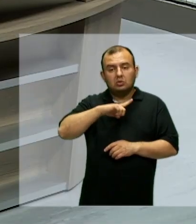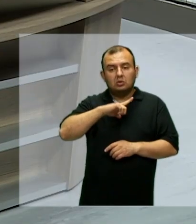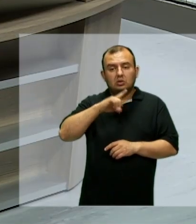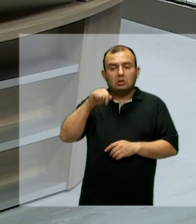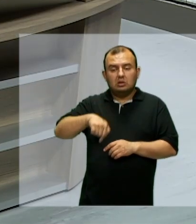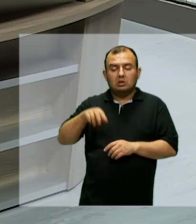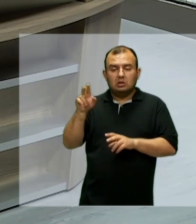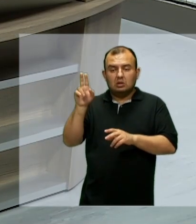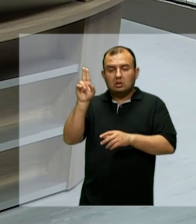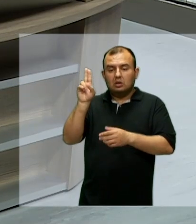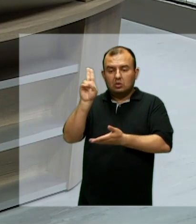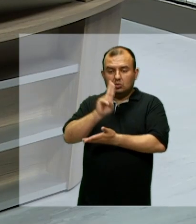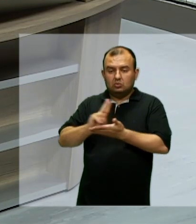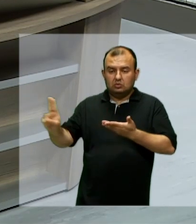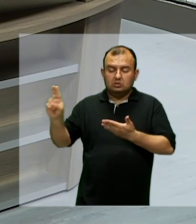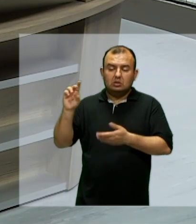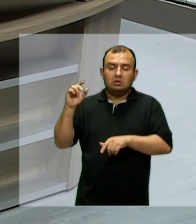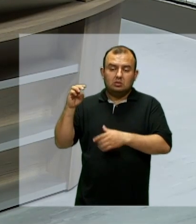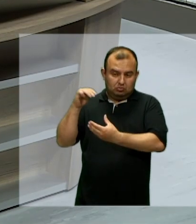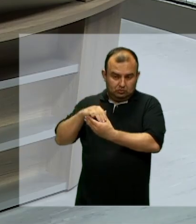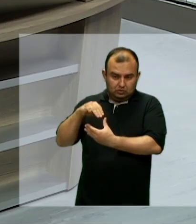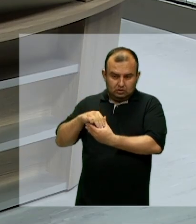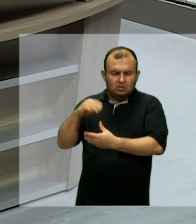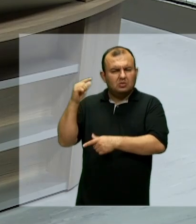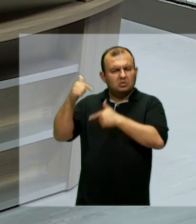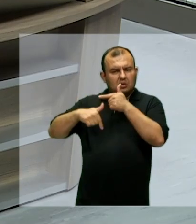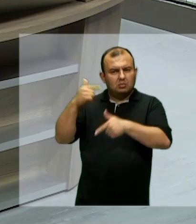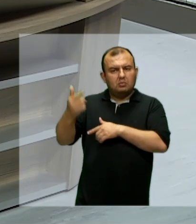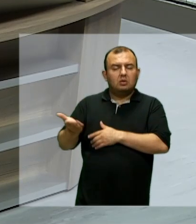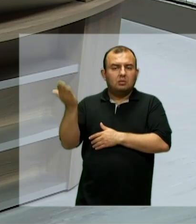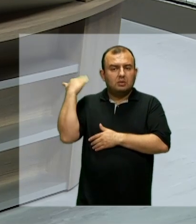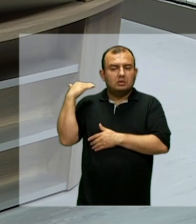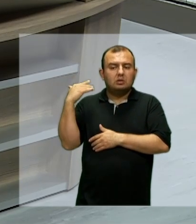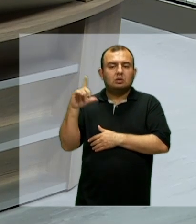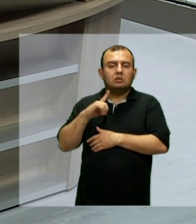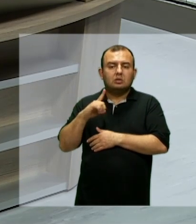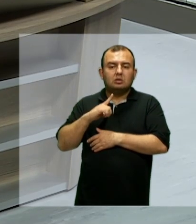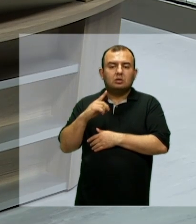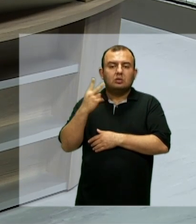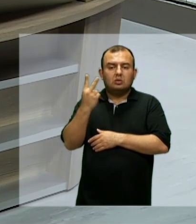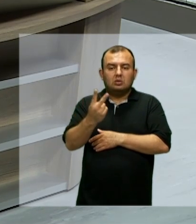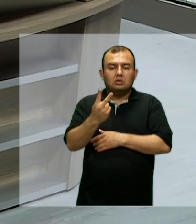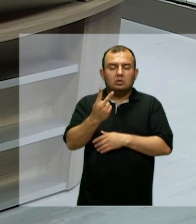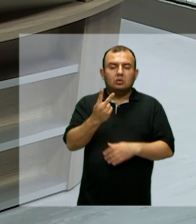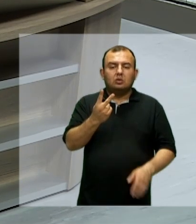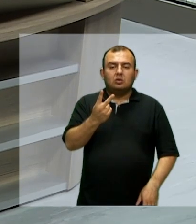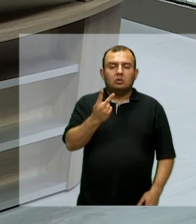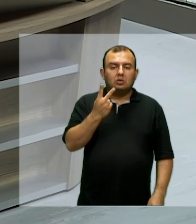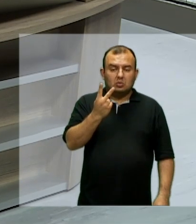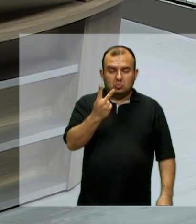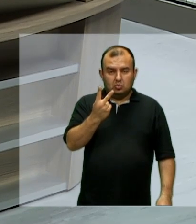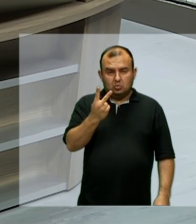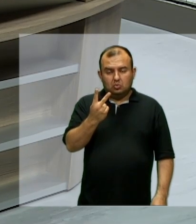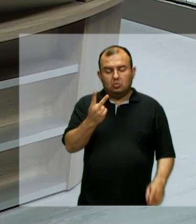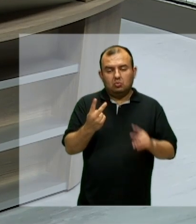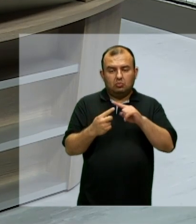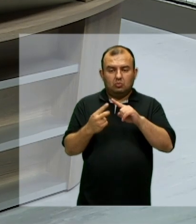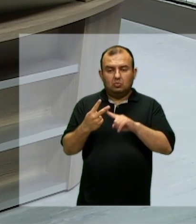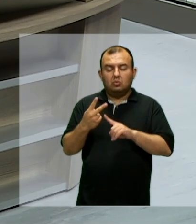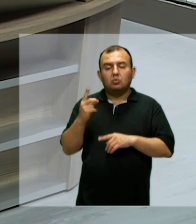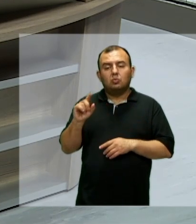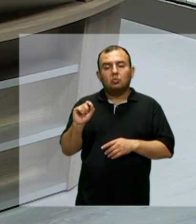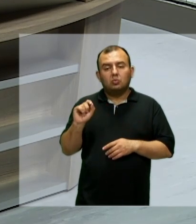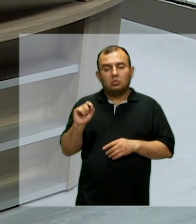na universidade, a gente fez um trabalho há um tempo atrás, nós pegamos 2 decênios, né? E